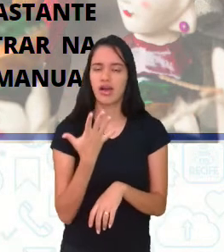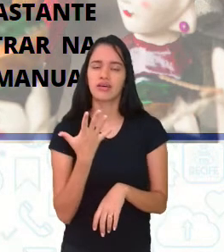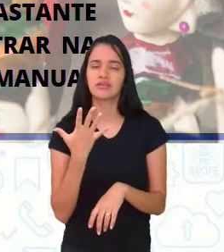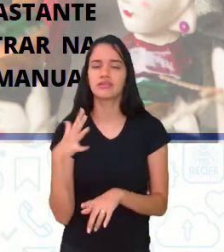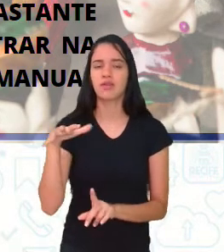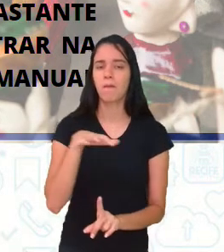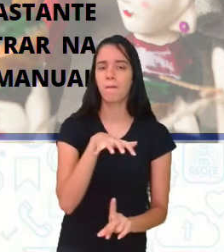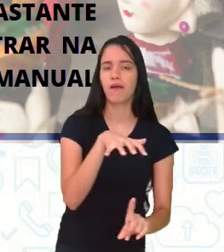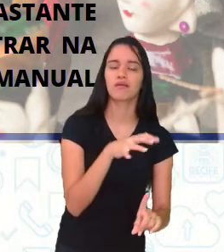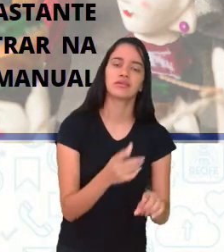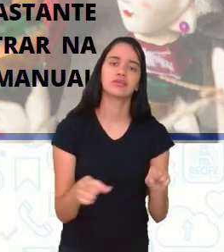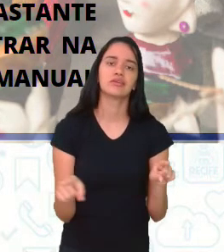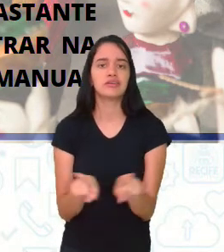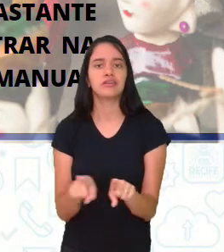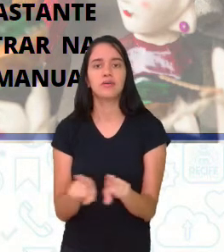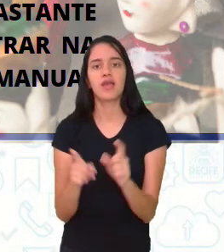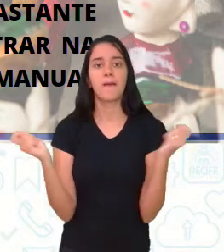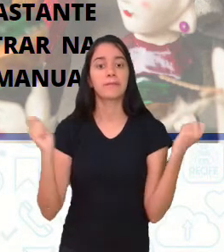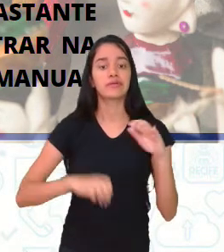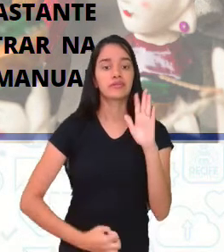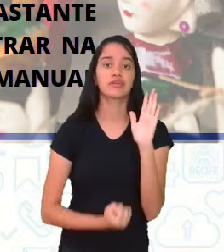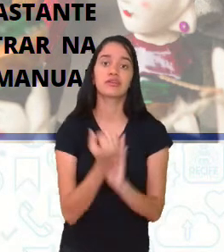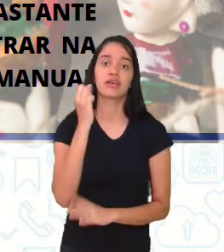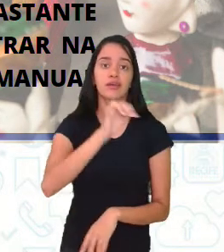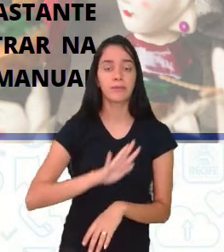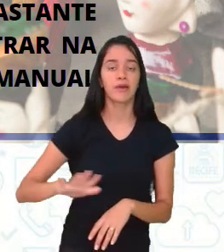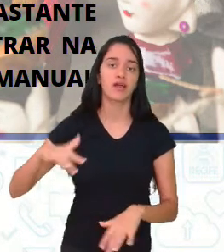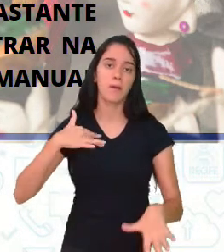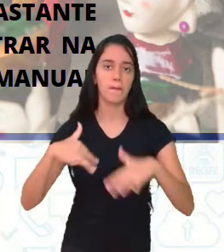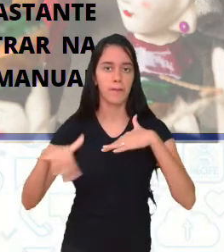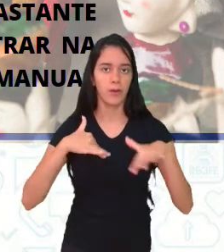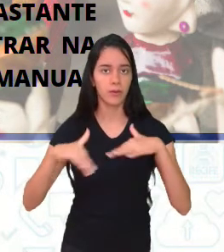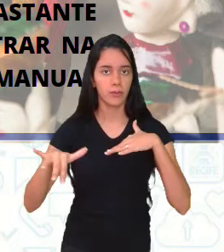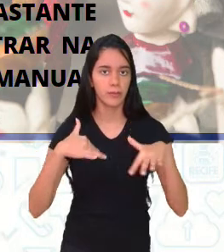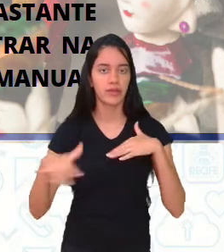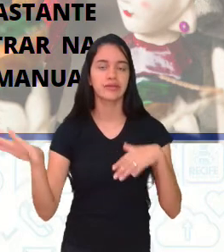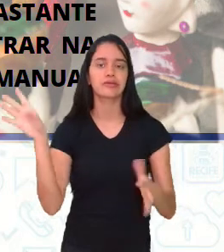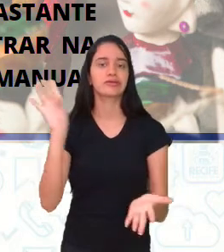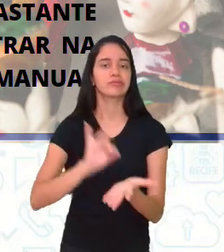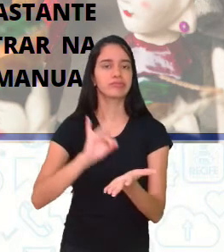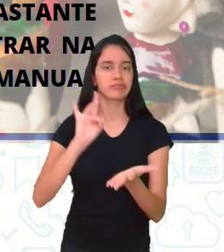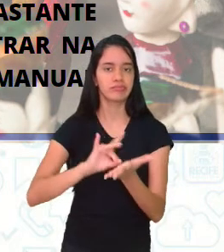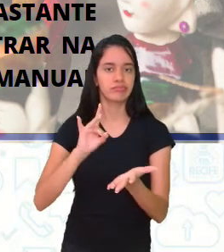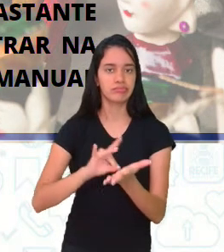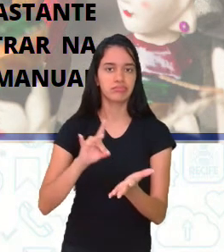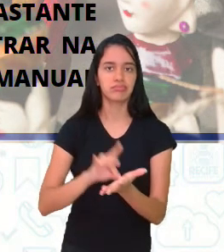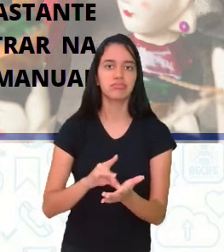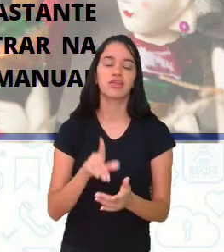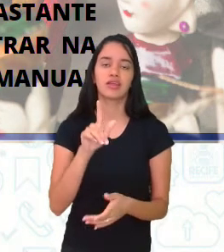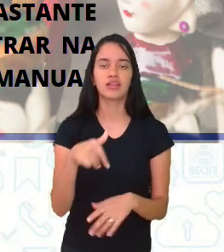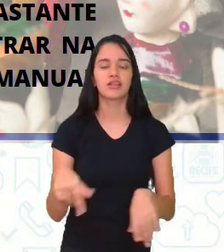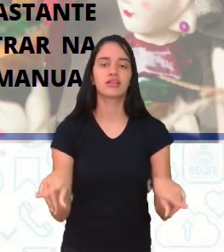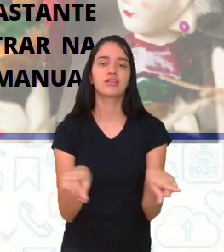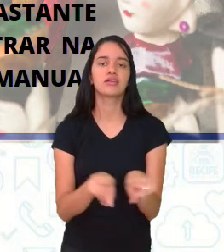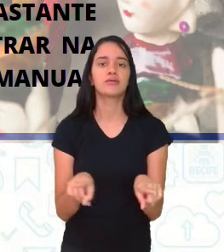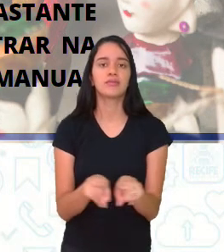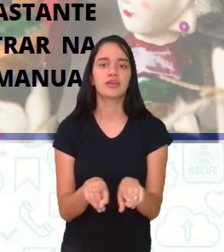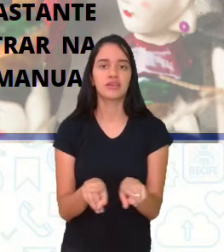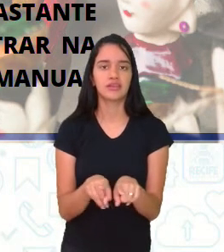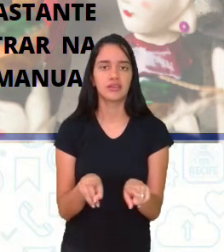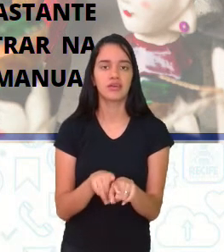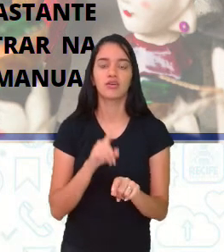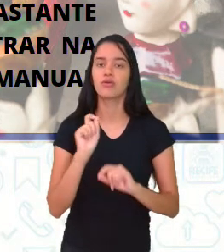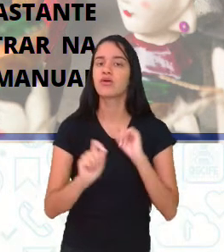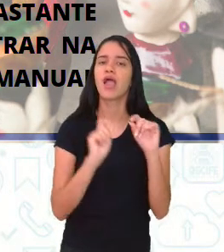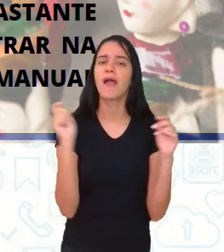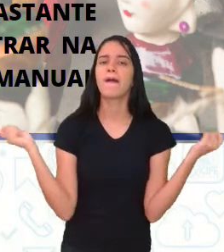manipular. Com eles é possível criar imagens e movimentos bastante realistas. durante a peça, né?